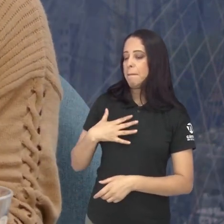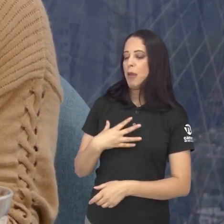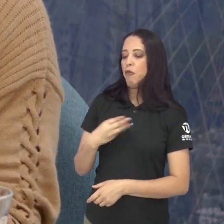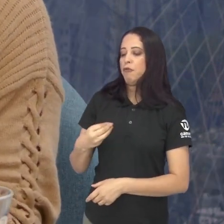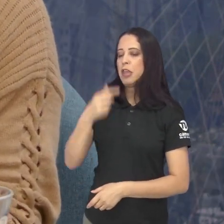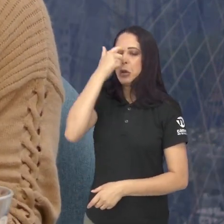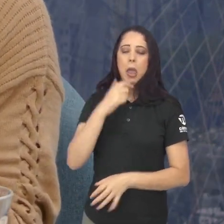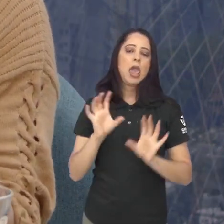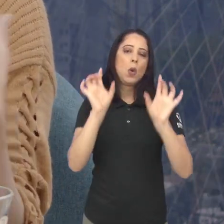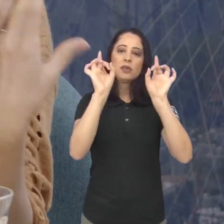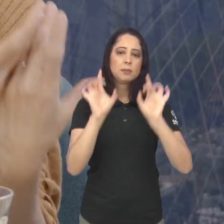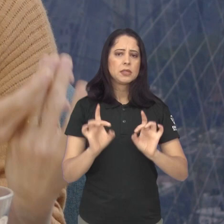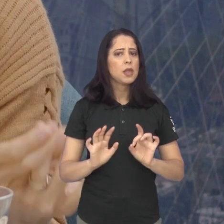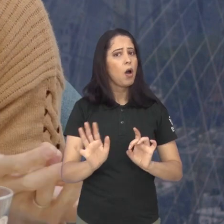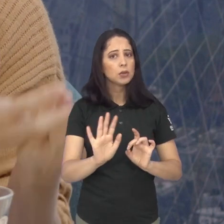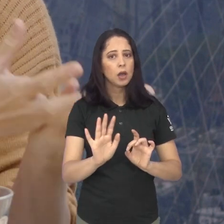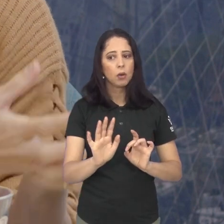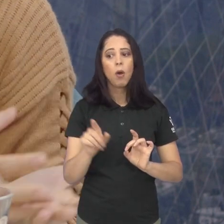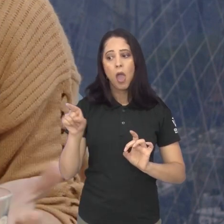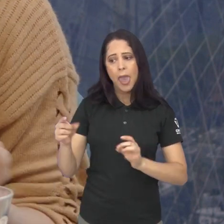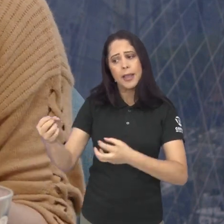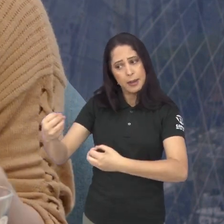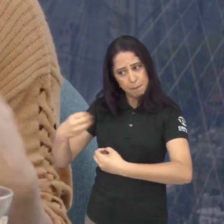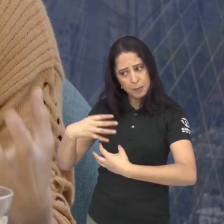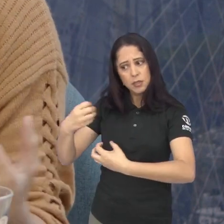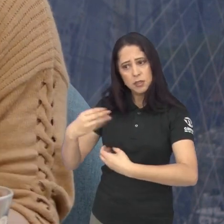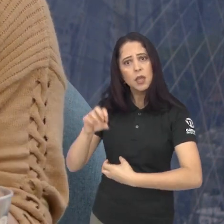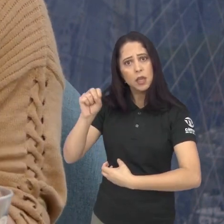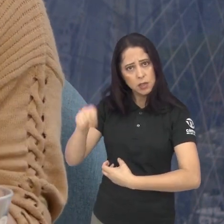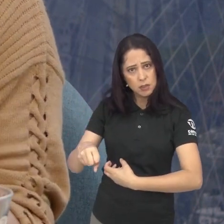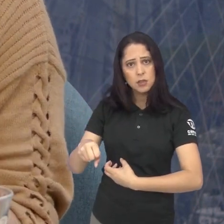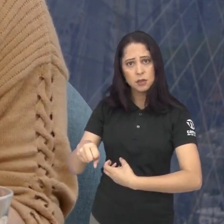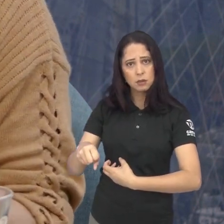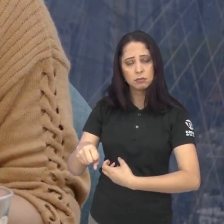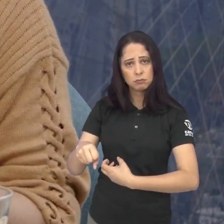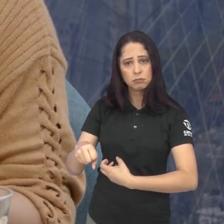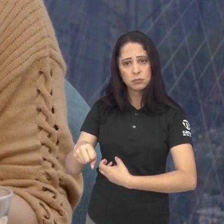assim, posso aprender muito com ele, então eu tive que aprender.